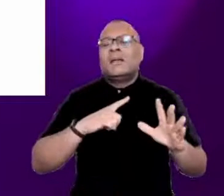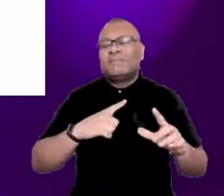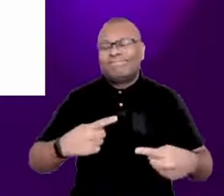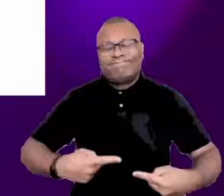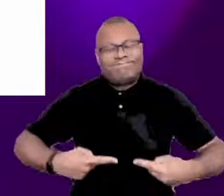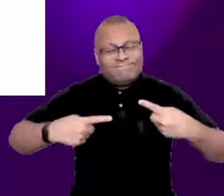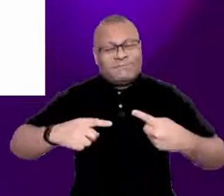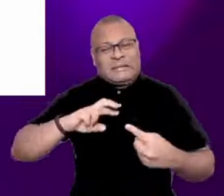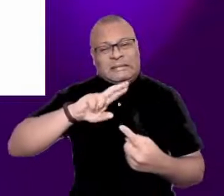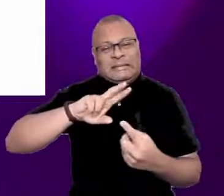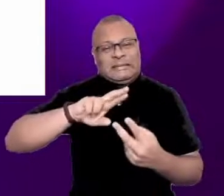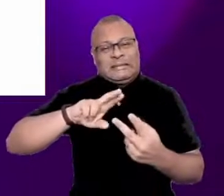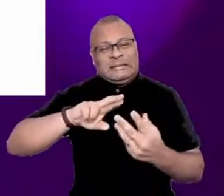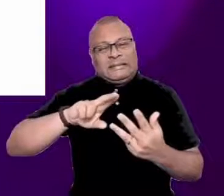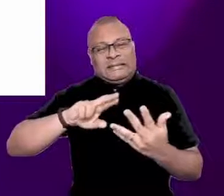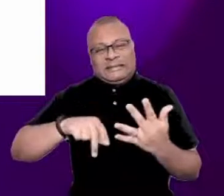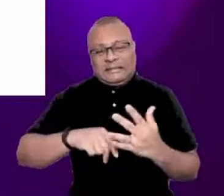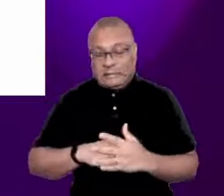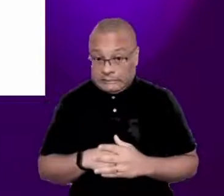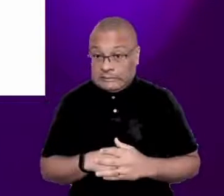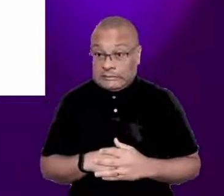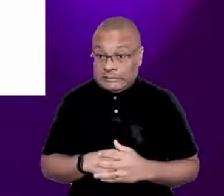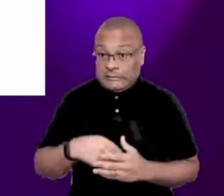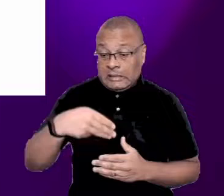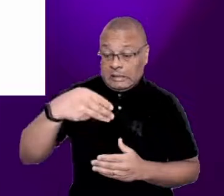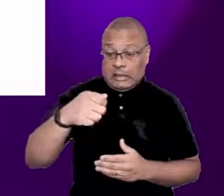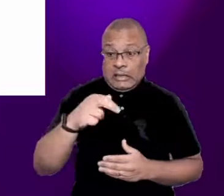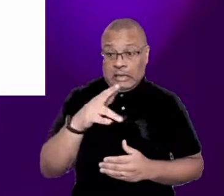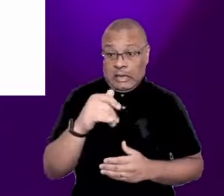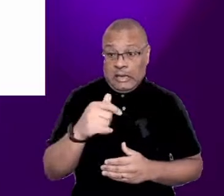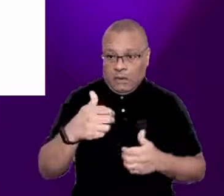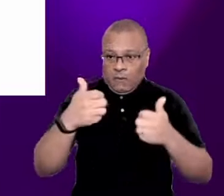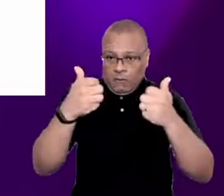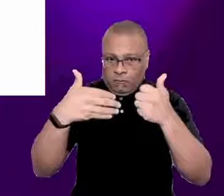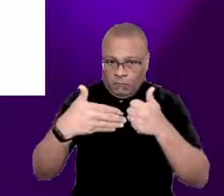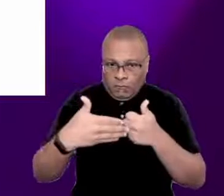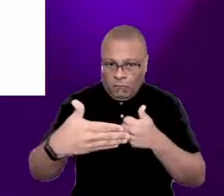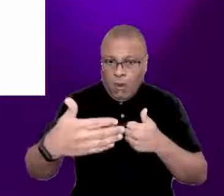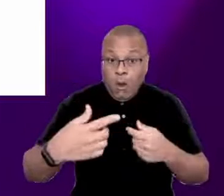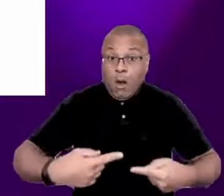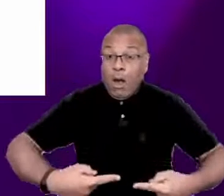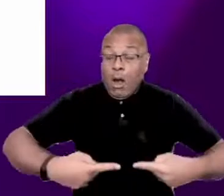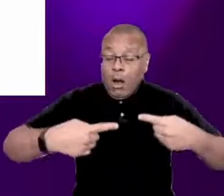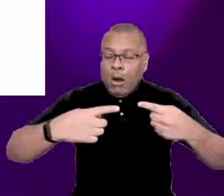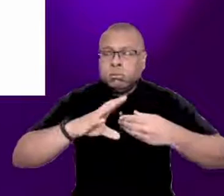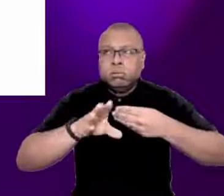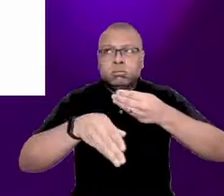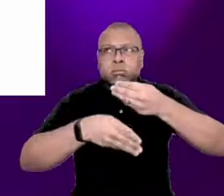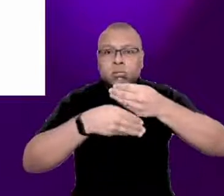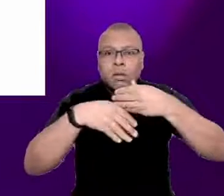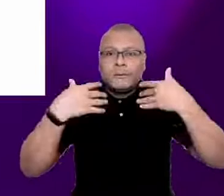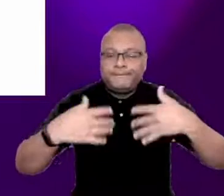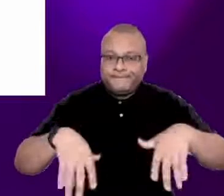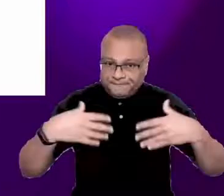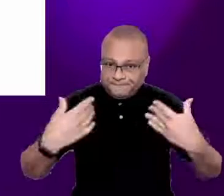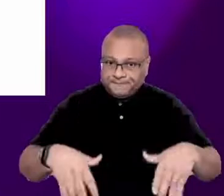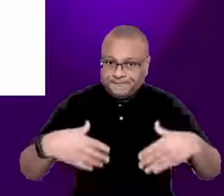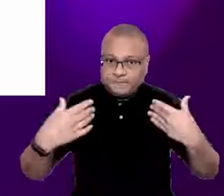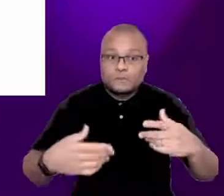desafios. A Márcia vai falar adiante dos desafios de implementação. Os desafios dos